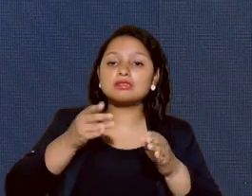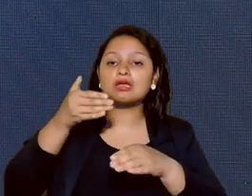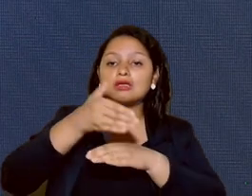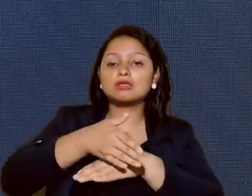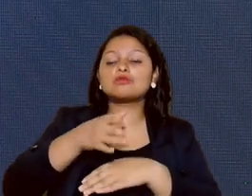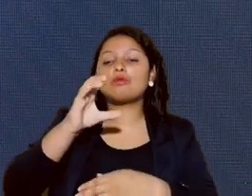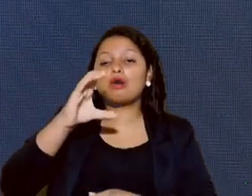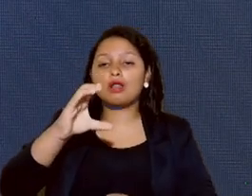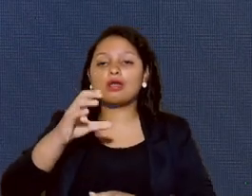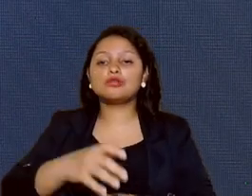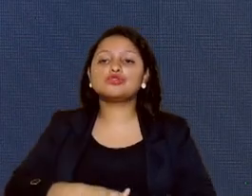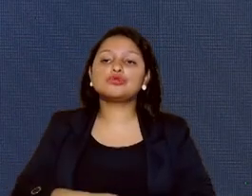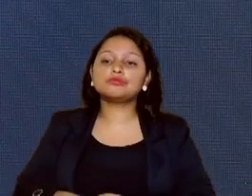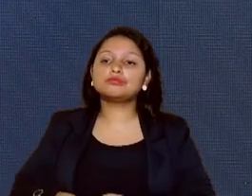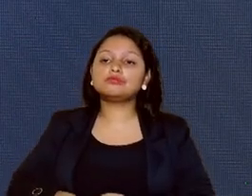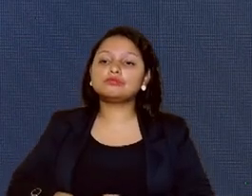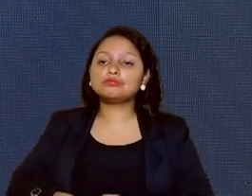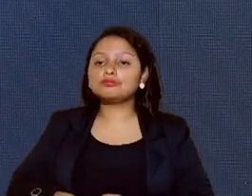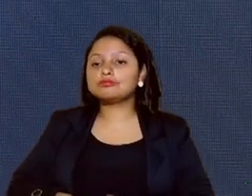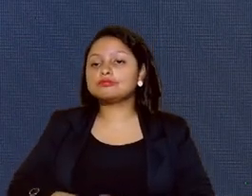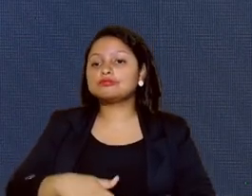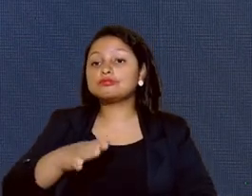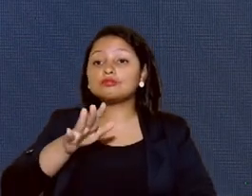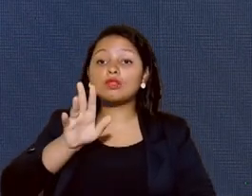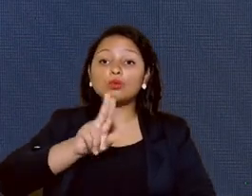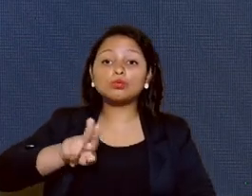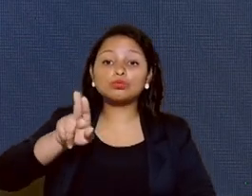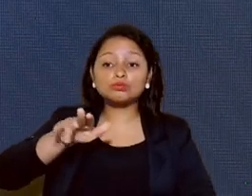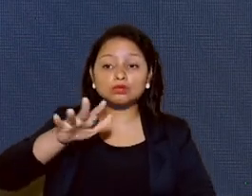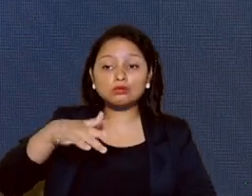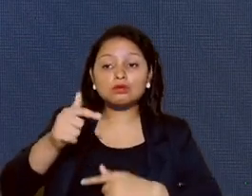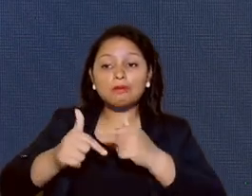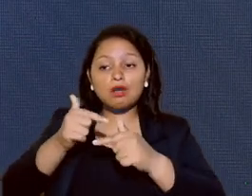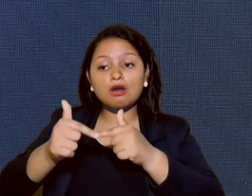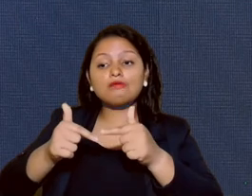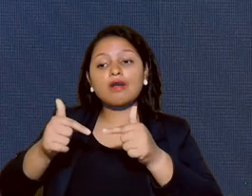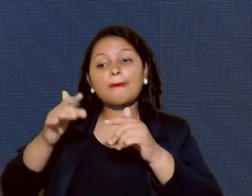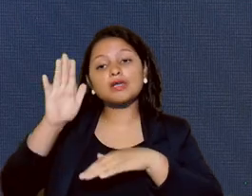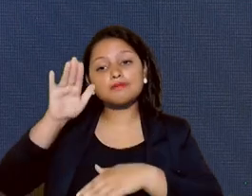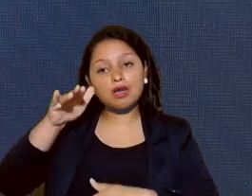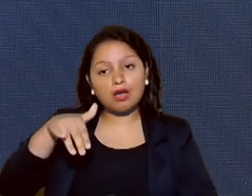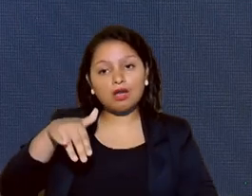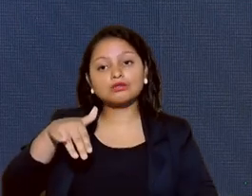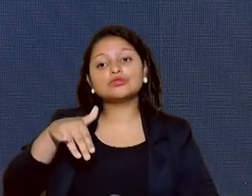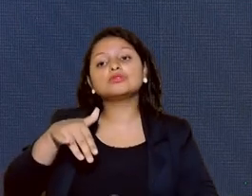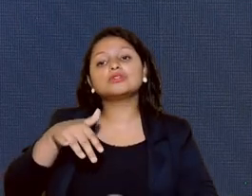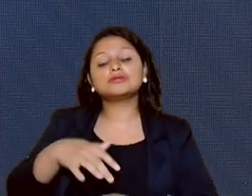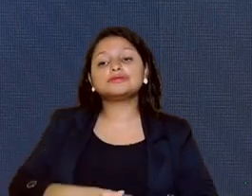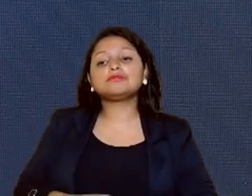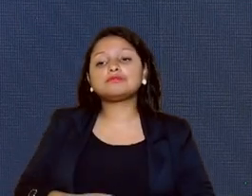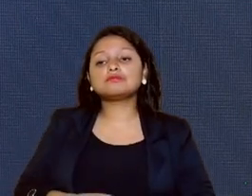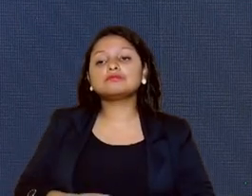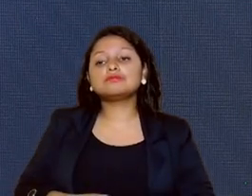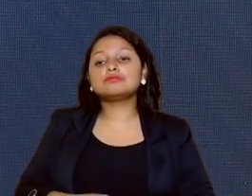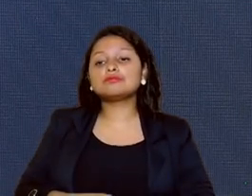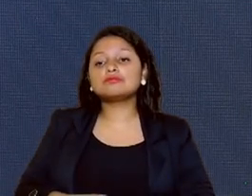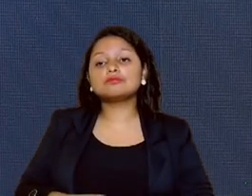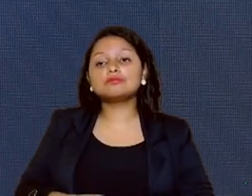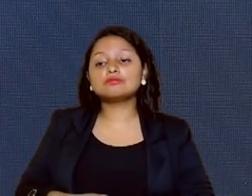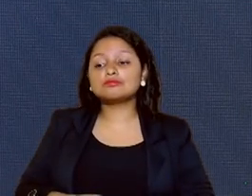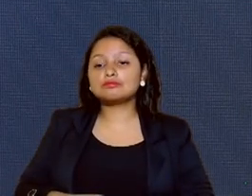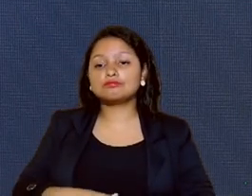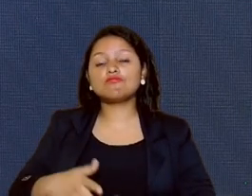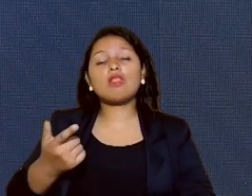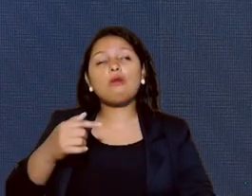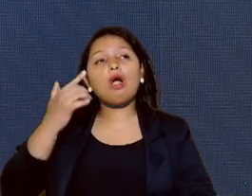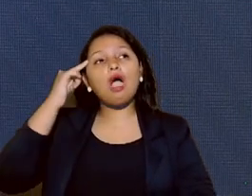uma de maneira geral os produtos serviços vão ficar mais baratos vão ficar mais acessíveis Então antes de novo eu sou bem esperançoso